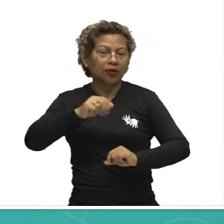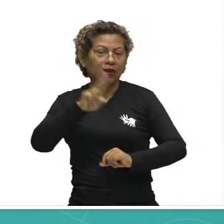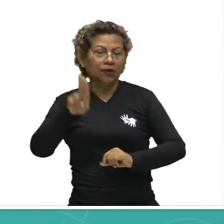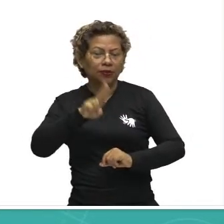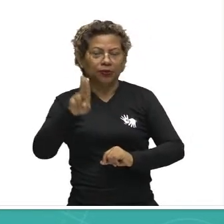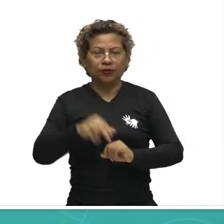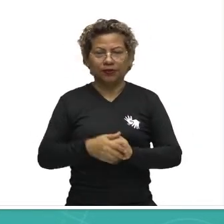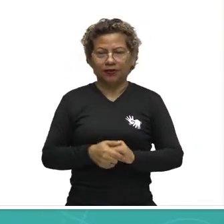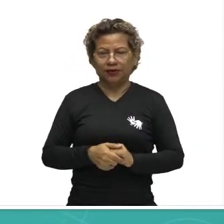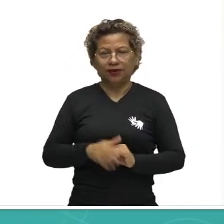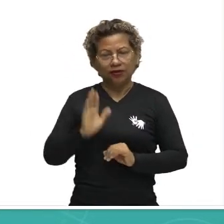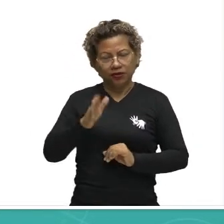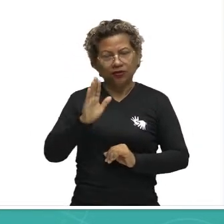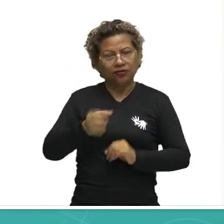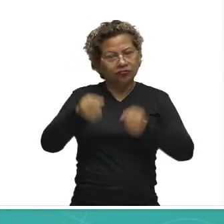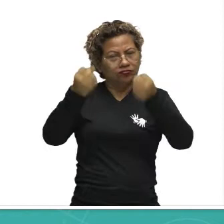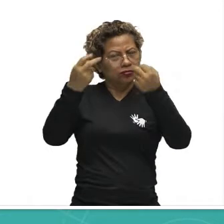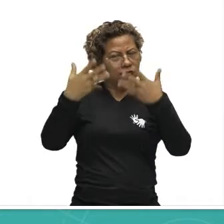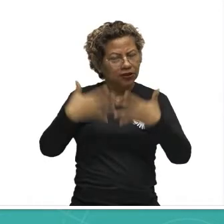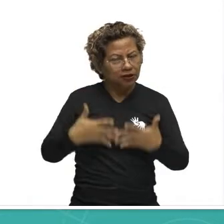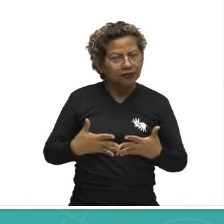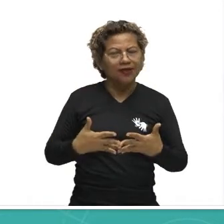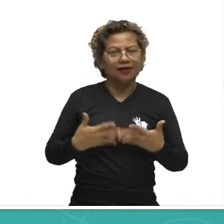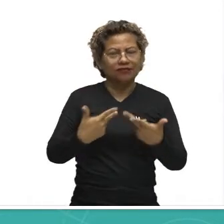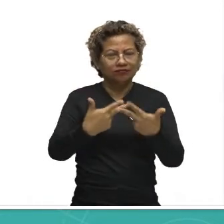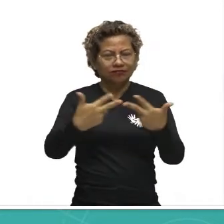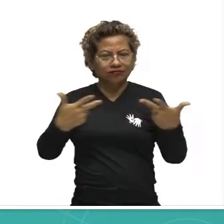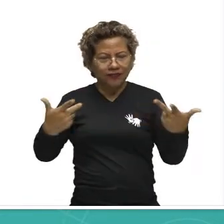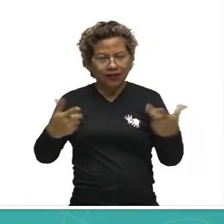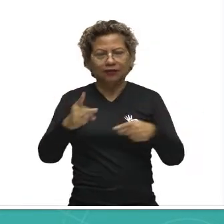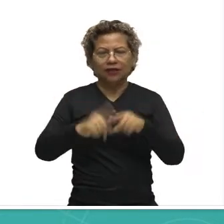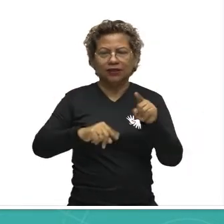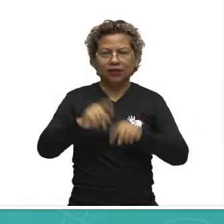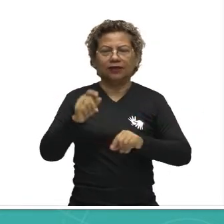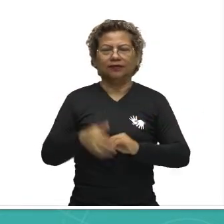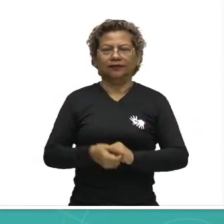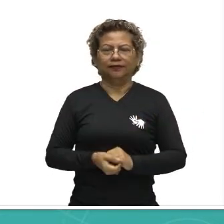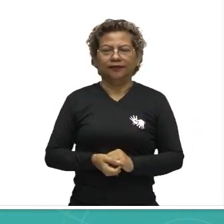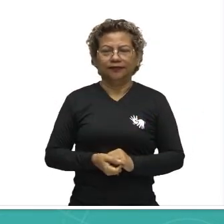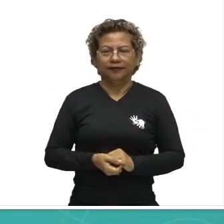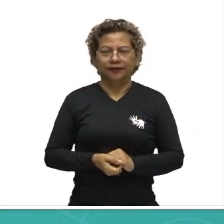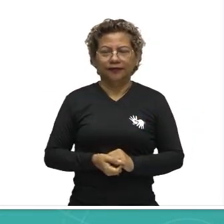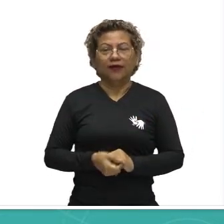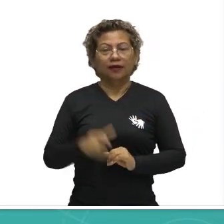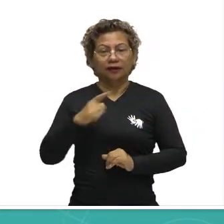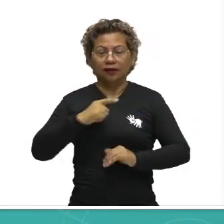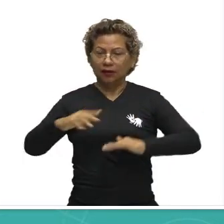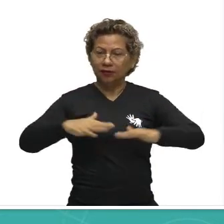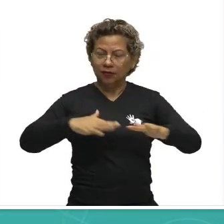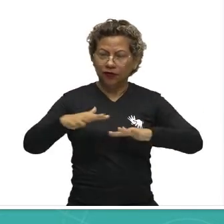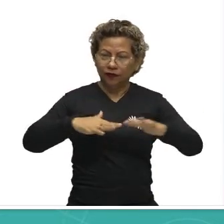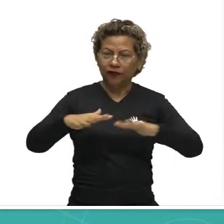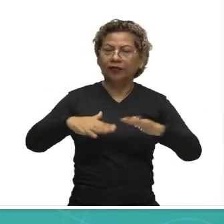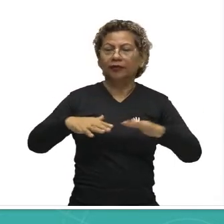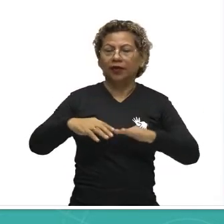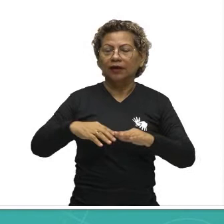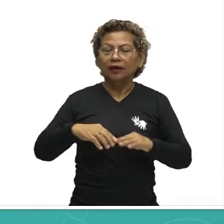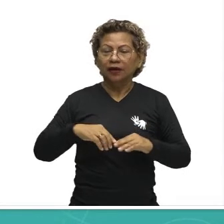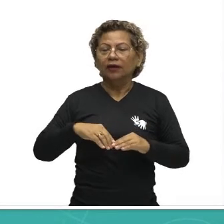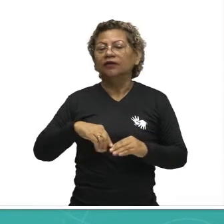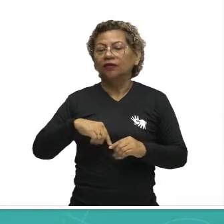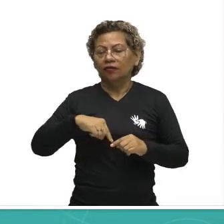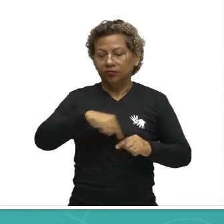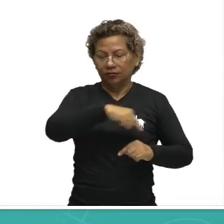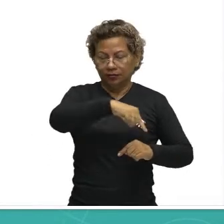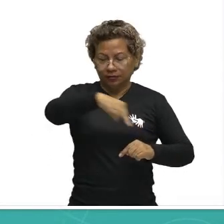acessórios que eu coloquei aí para vocês. O jarro, a espada e etc, não é verdade? Então, movimentos redondos, circundação